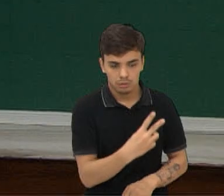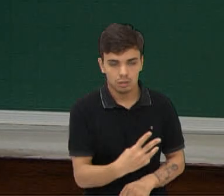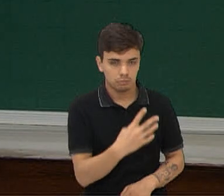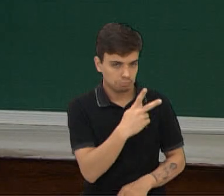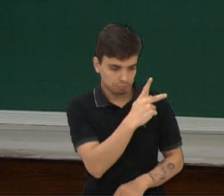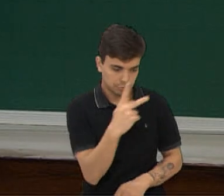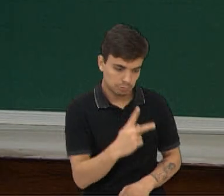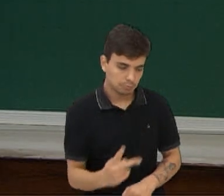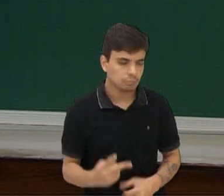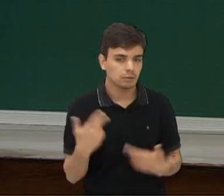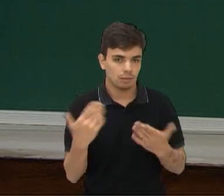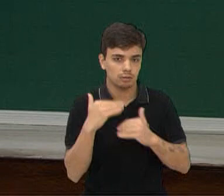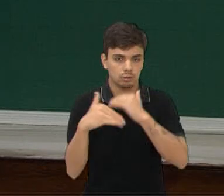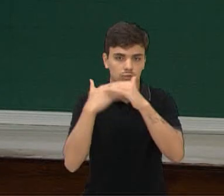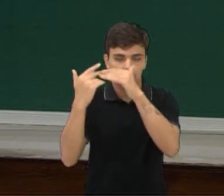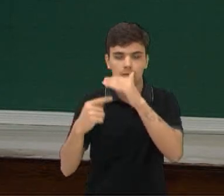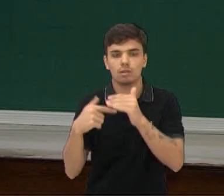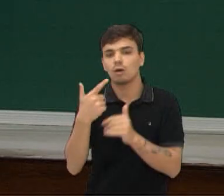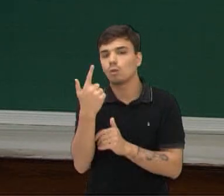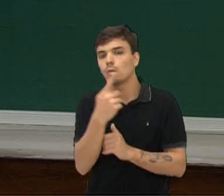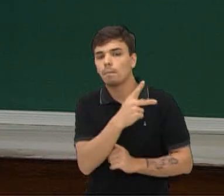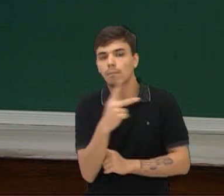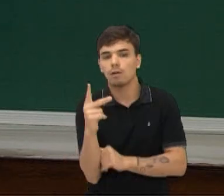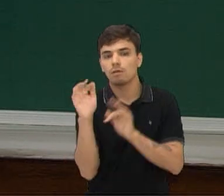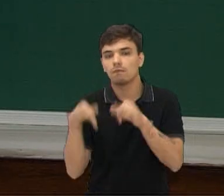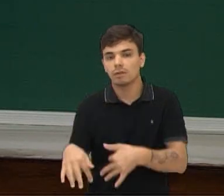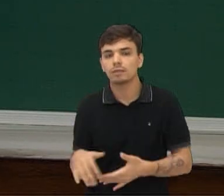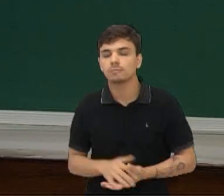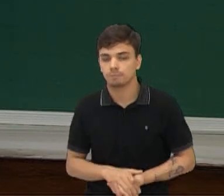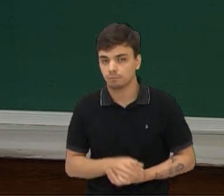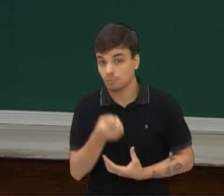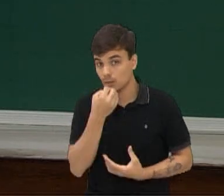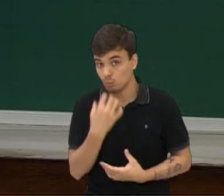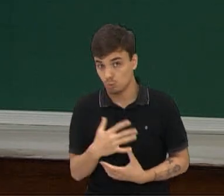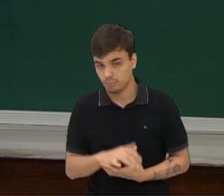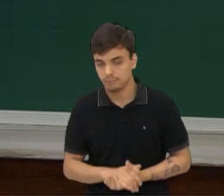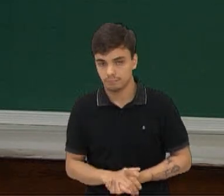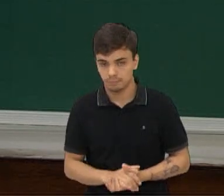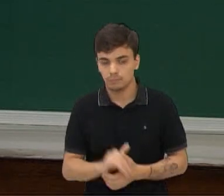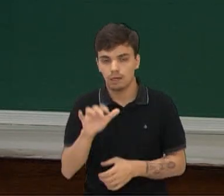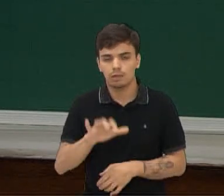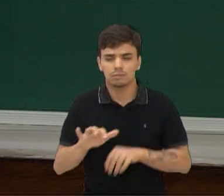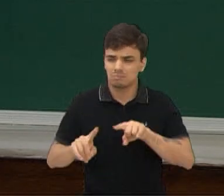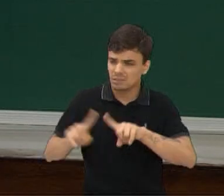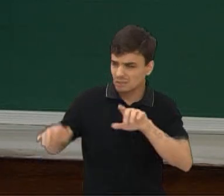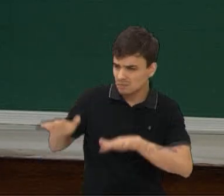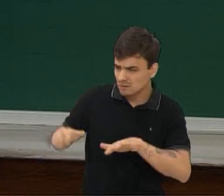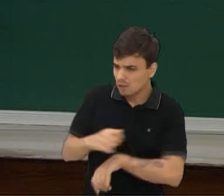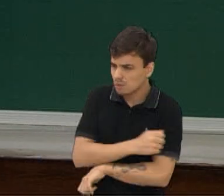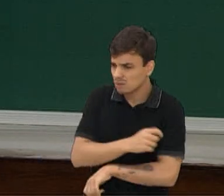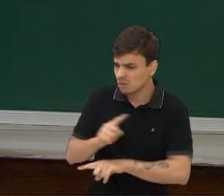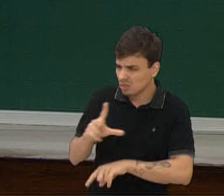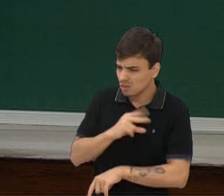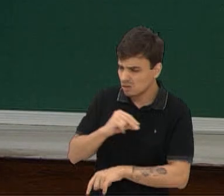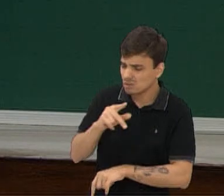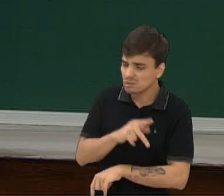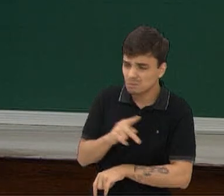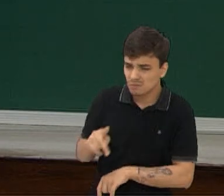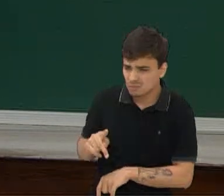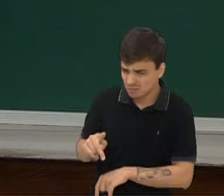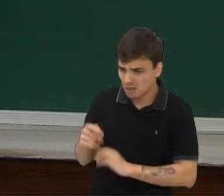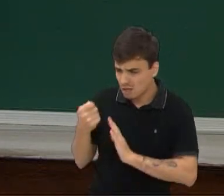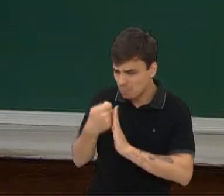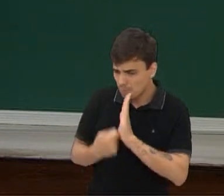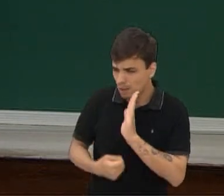parágrafos para o desenvolvimento e agora você usa um para a conclusão, tá bom? E assim, às vezes o aluno fala, nossa, professora, tinha que escrever uma redação de